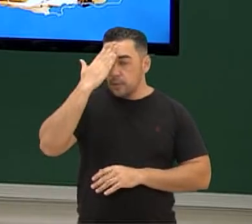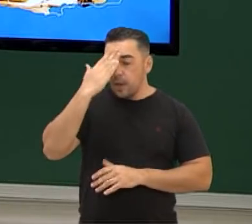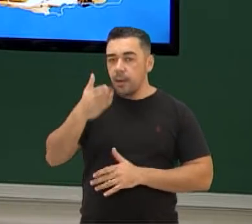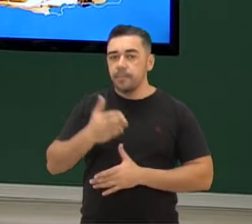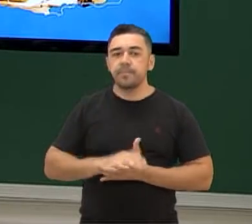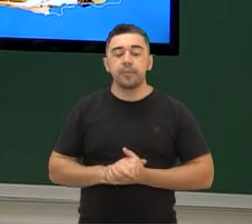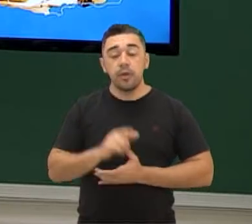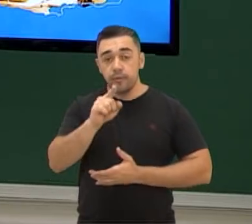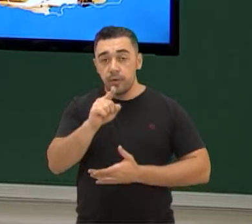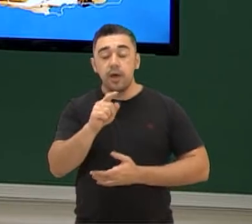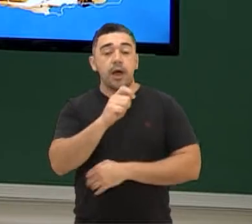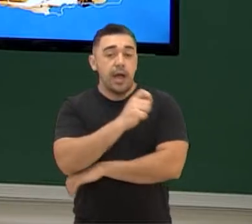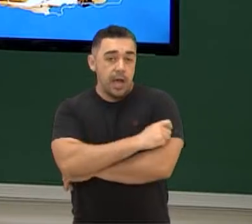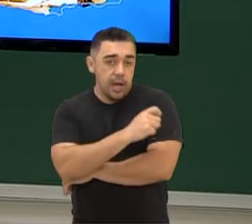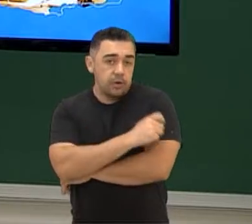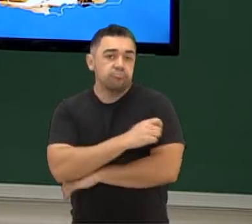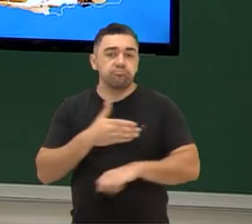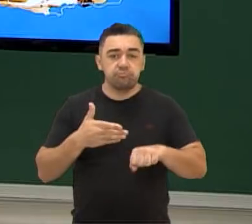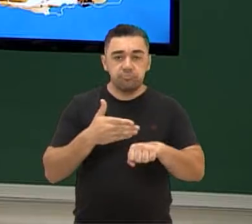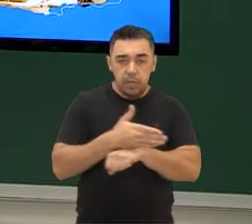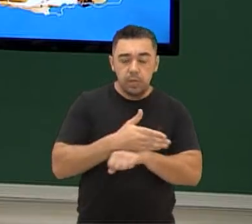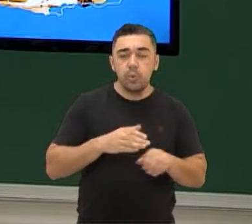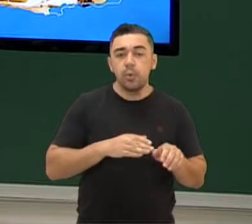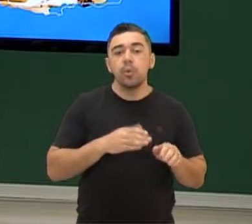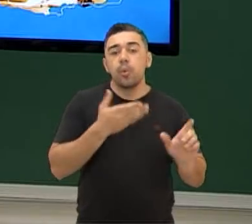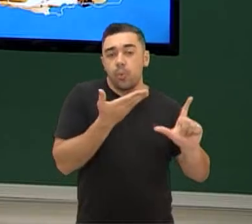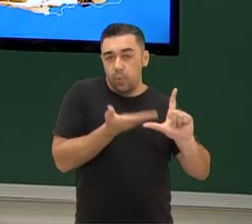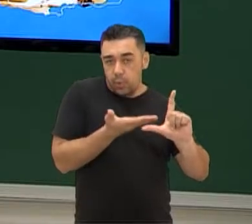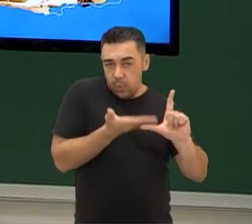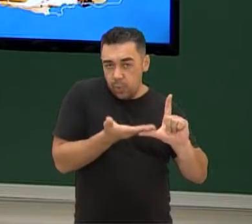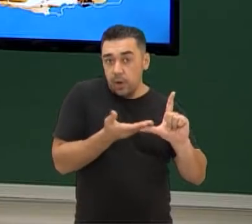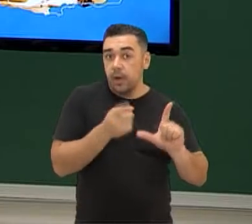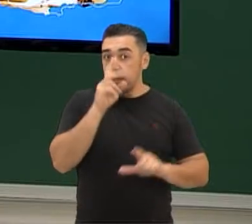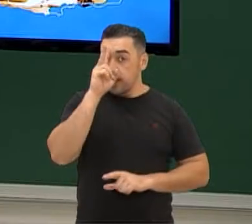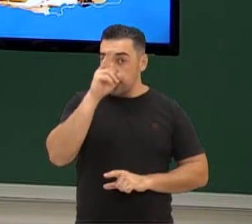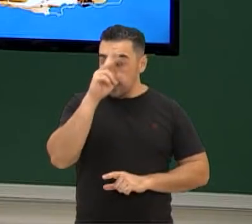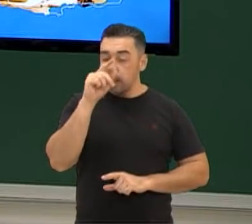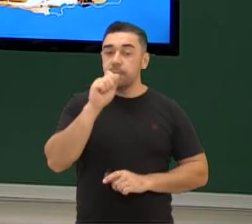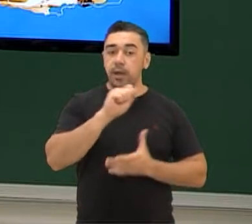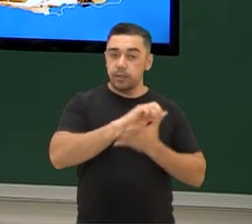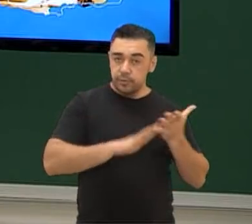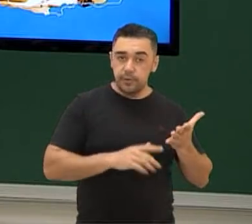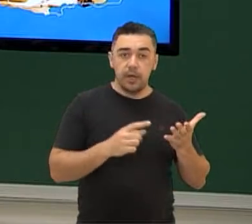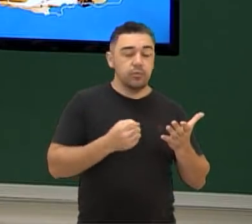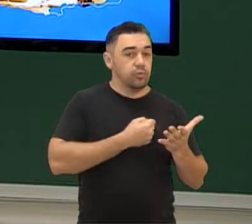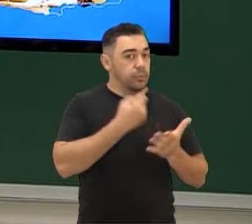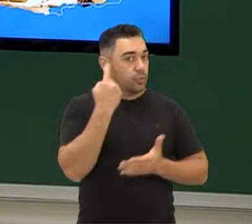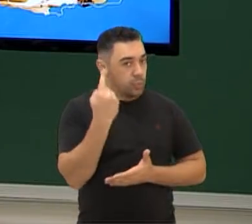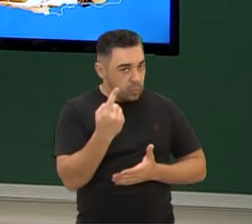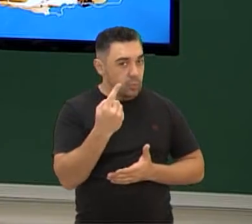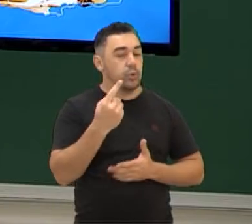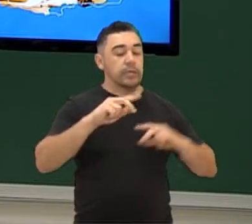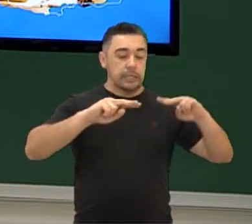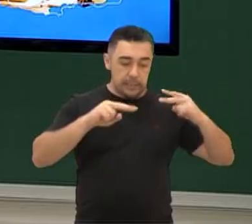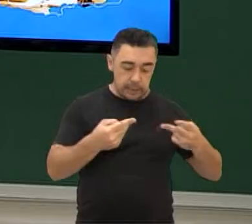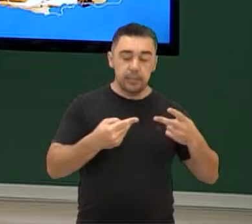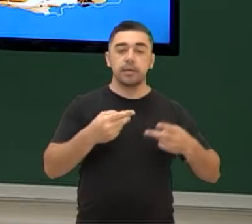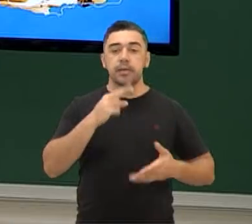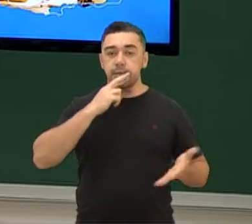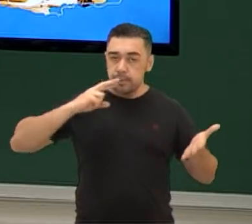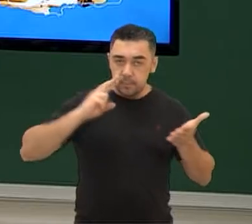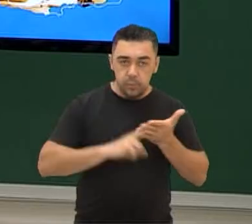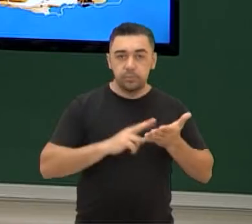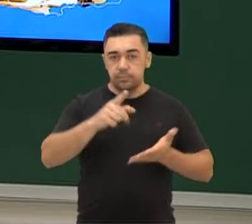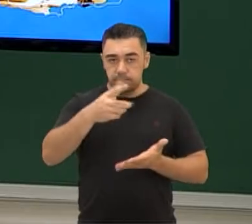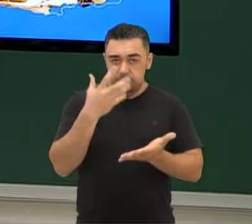Você, aluno que tem acesso ao Classroom, lembre-se de clicar no link da atividade, no primeiro link que tem, responder a atividade,